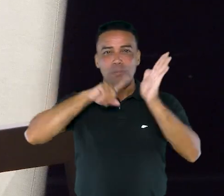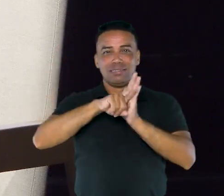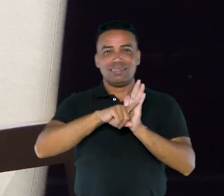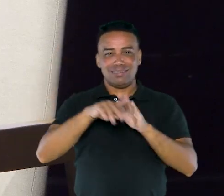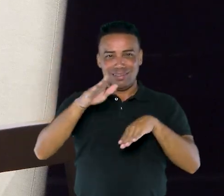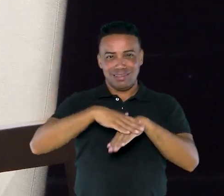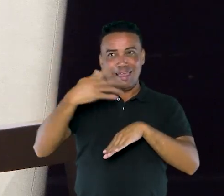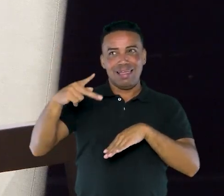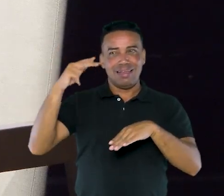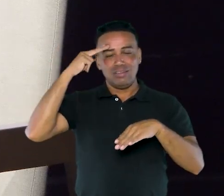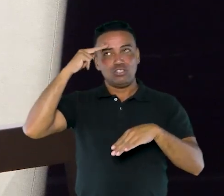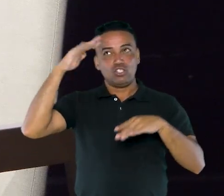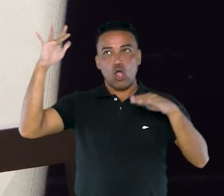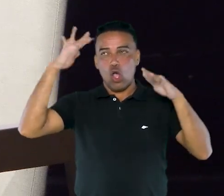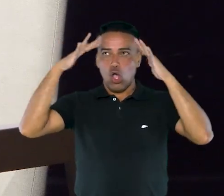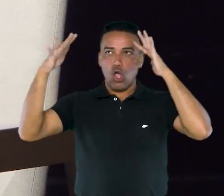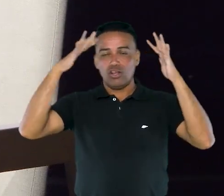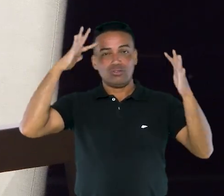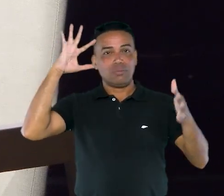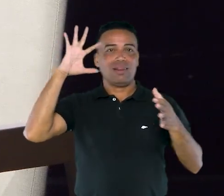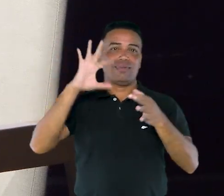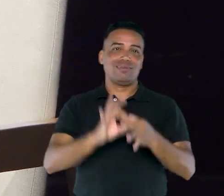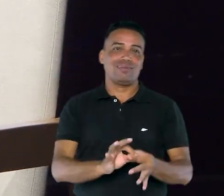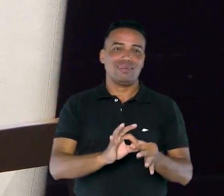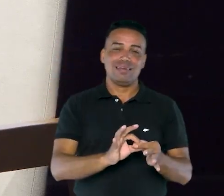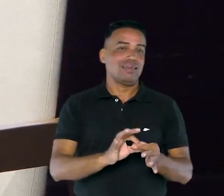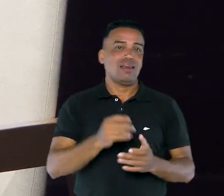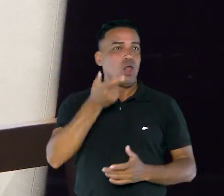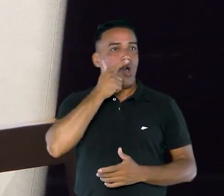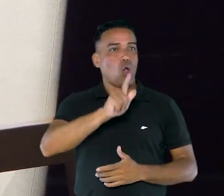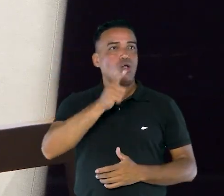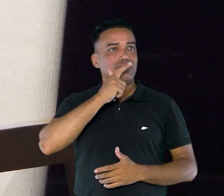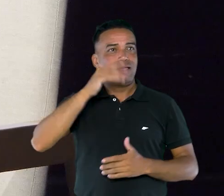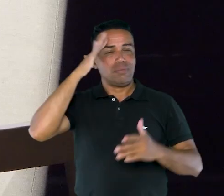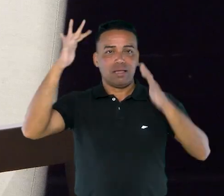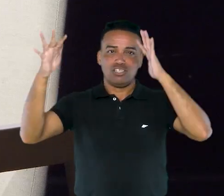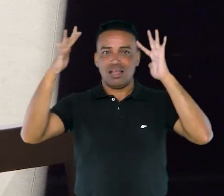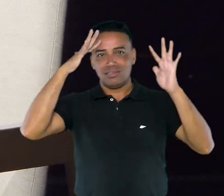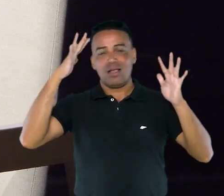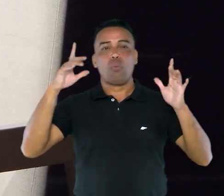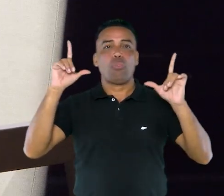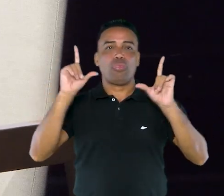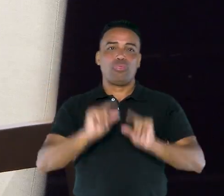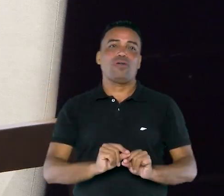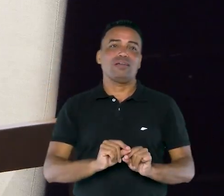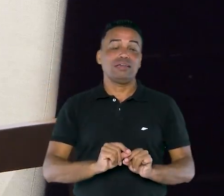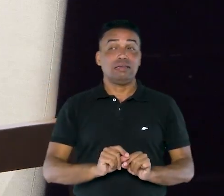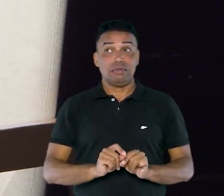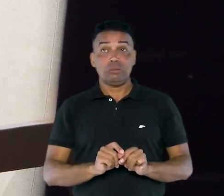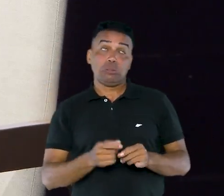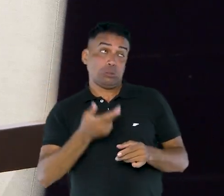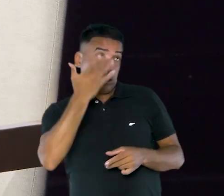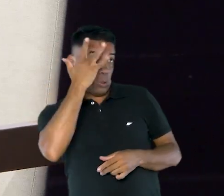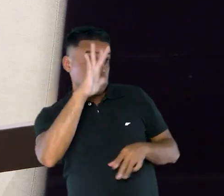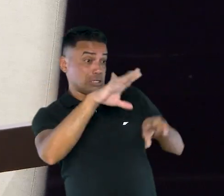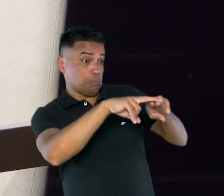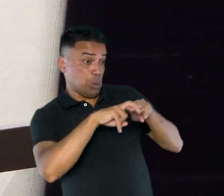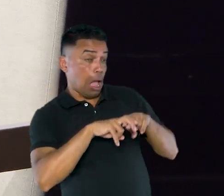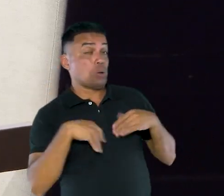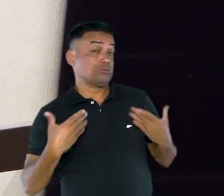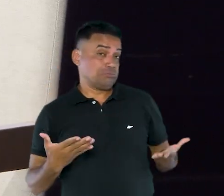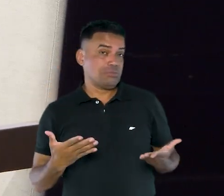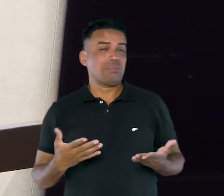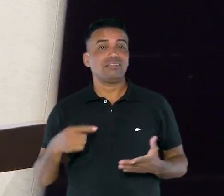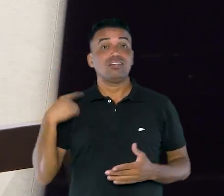sonhos, que a gente não está mais vinculado aos nossos sonhos, a gente não consegue mais imaginar coisas. Eu não sei se é por isso ou não é por isso, mas eu